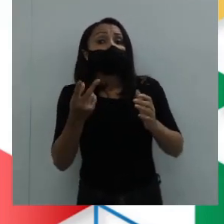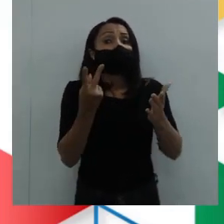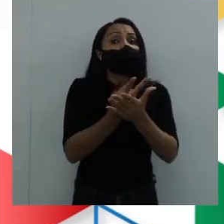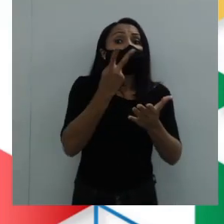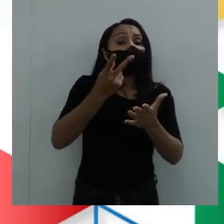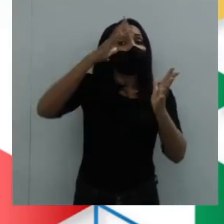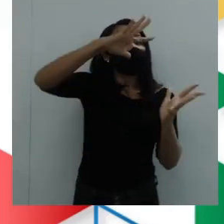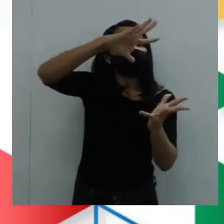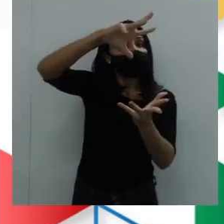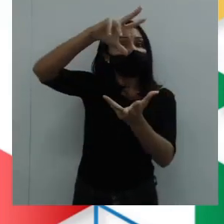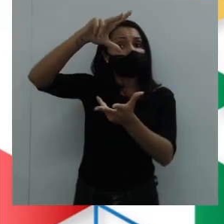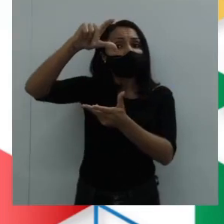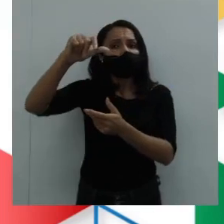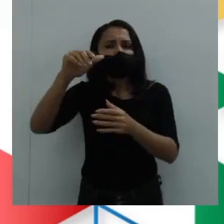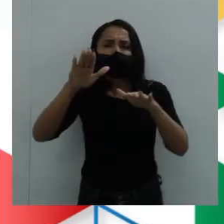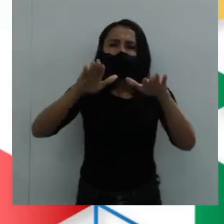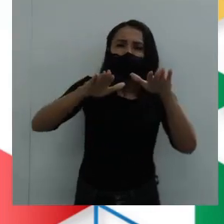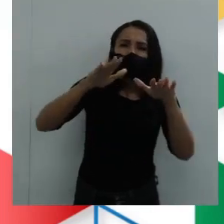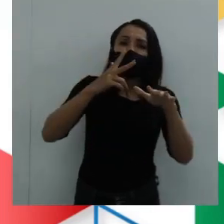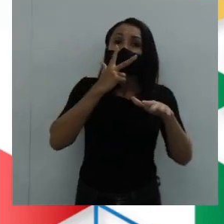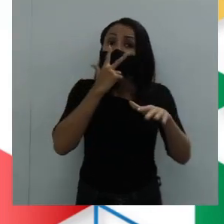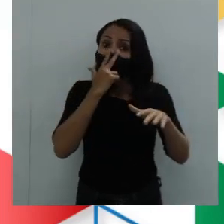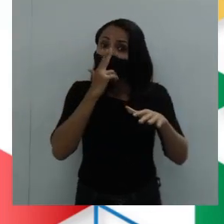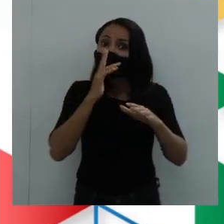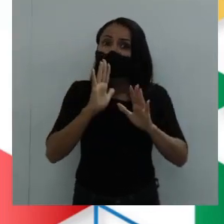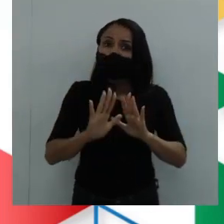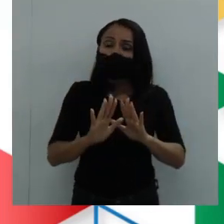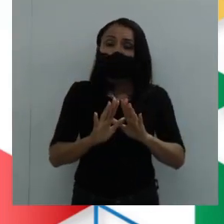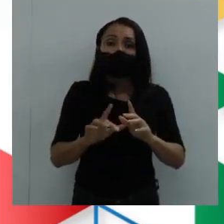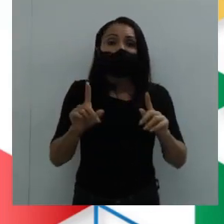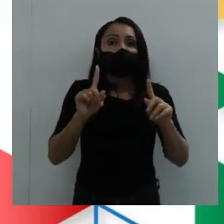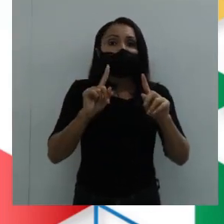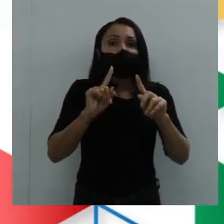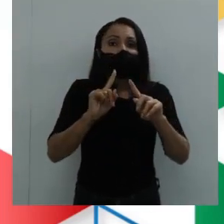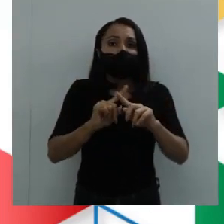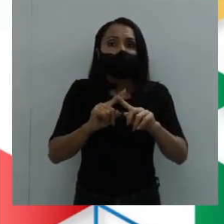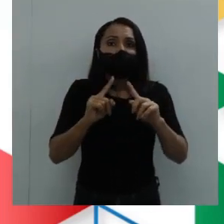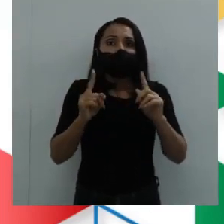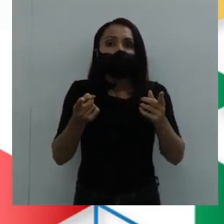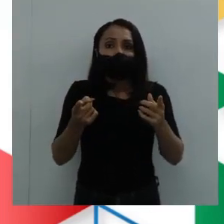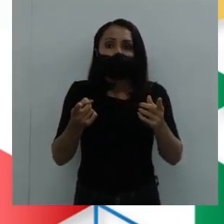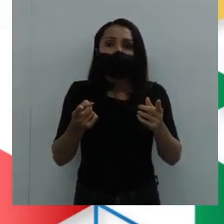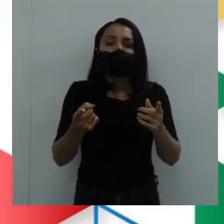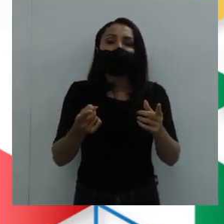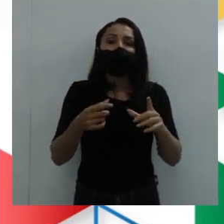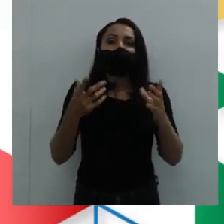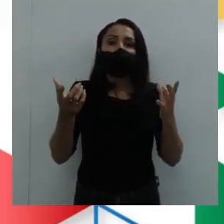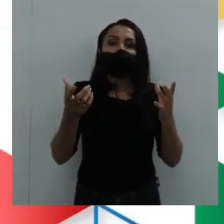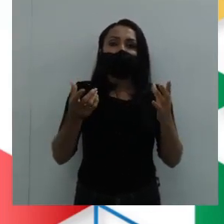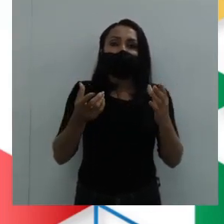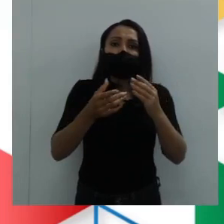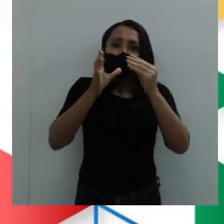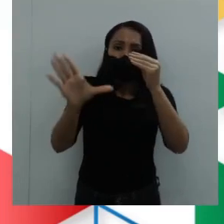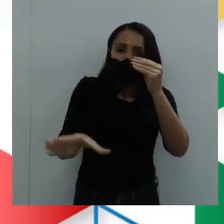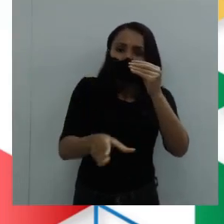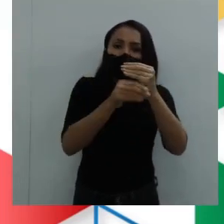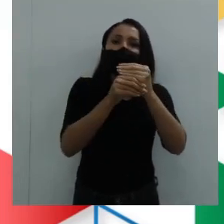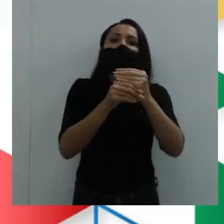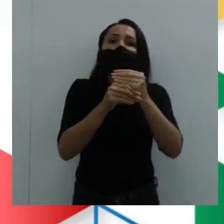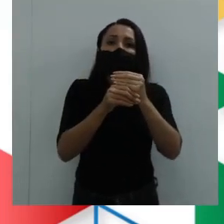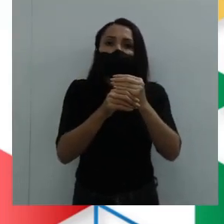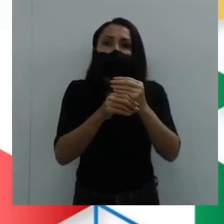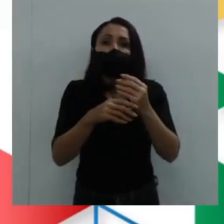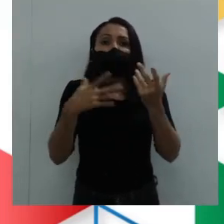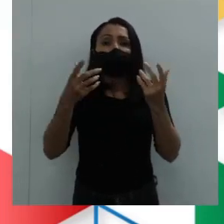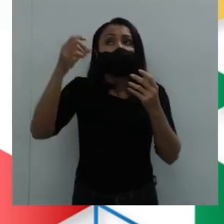um processo que ele é parecido de retenção de calor, porém de um modo mais complexo. Resumidamente, podemos dizer aí que